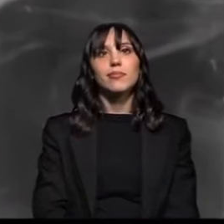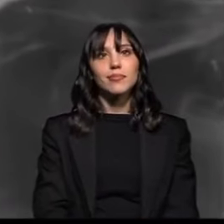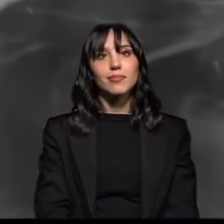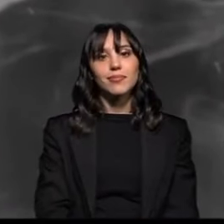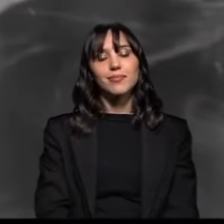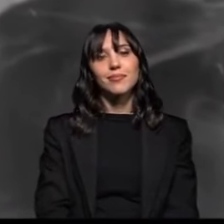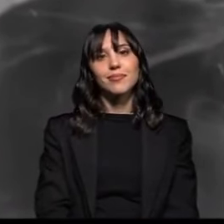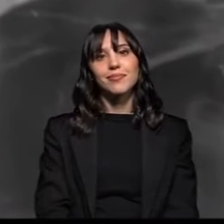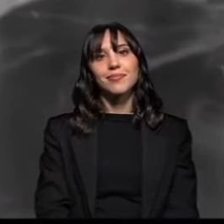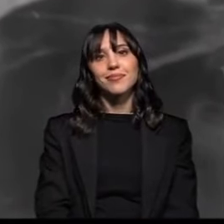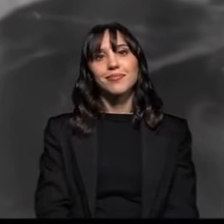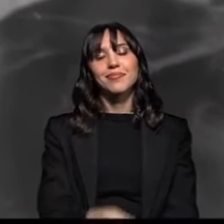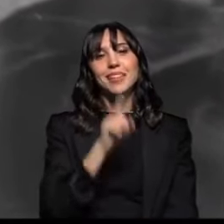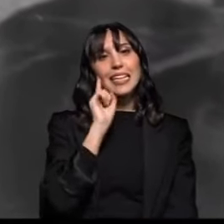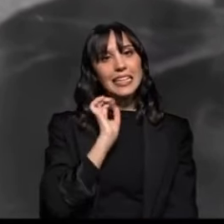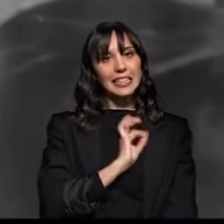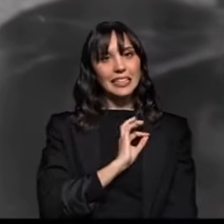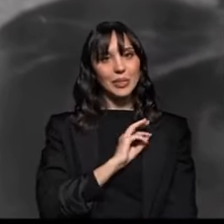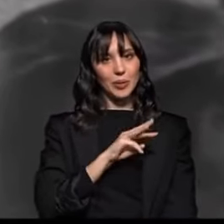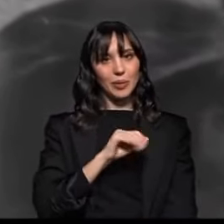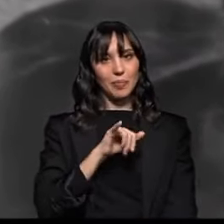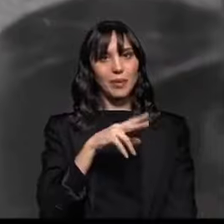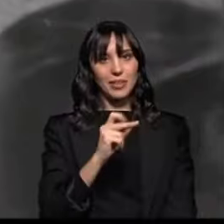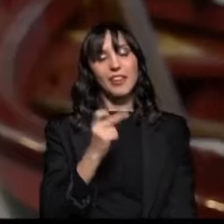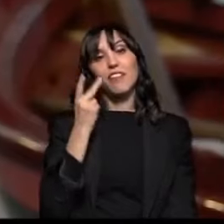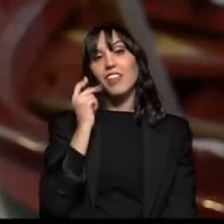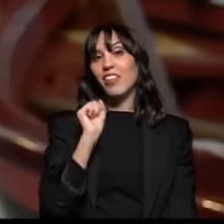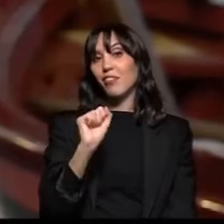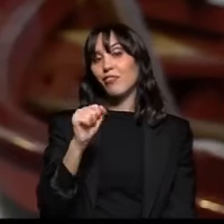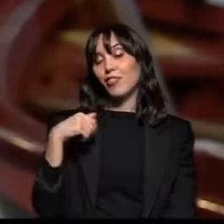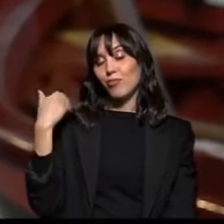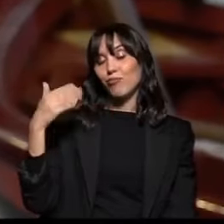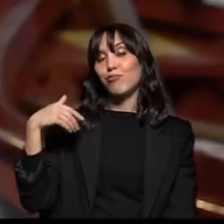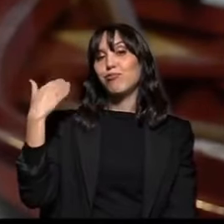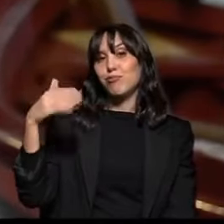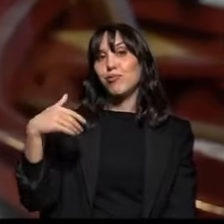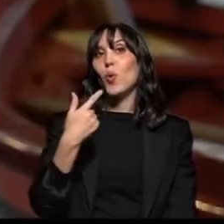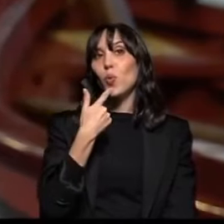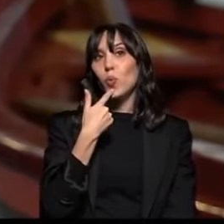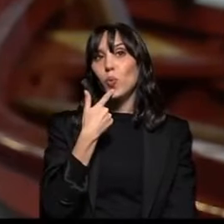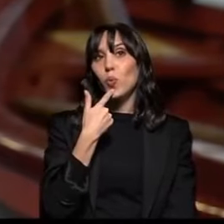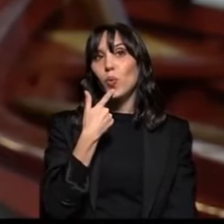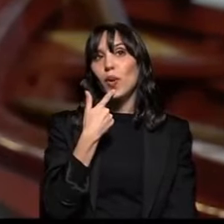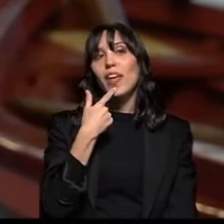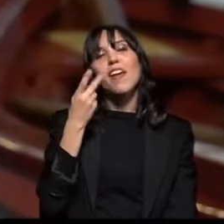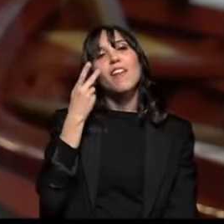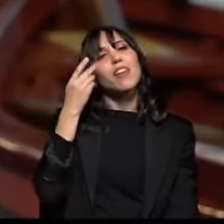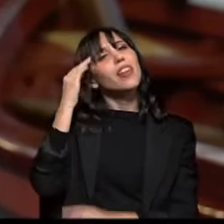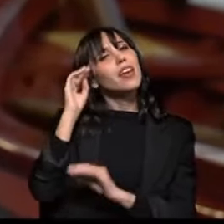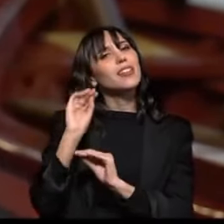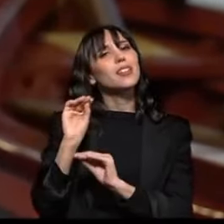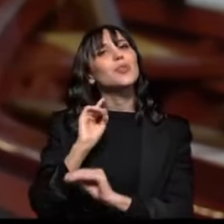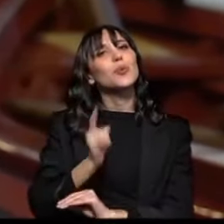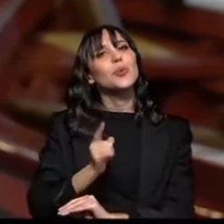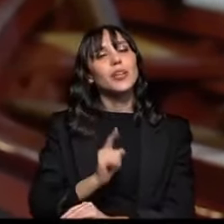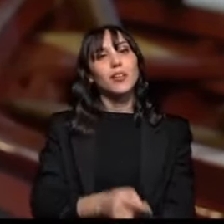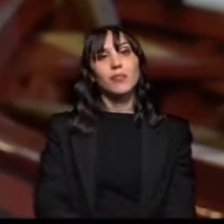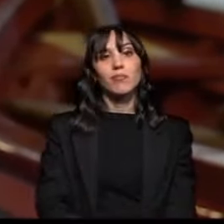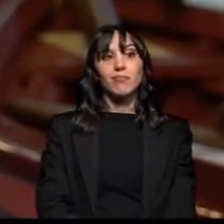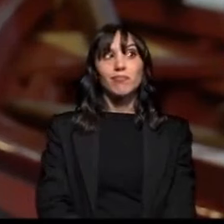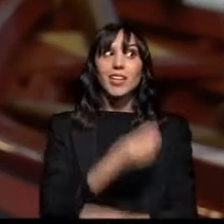Dona Maria do Desterro, na muita vida que tem, o que é que a vida lhe ensinou? Um pouco de